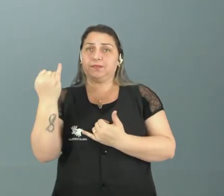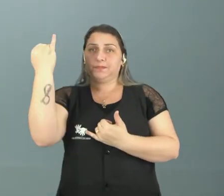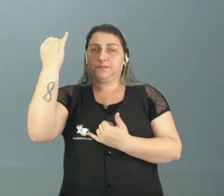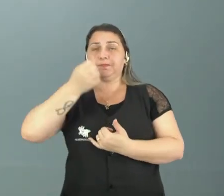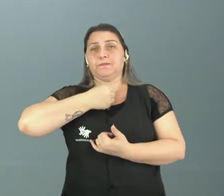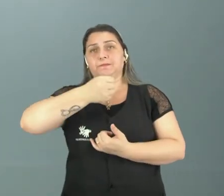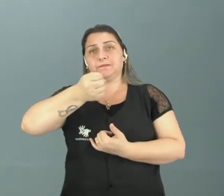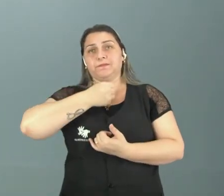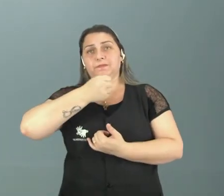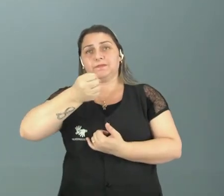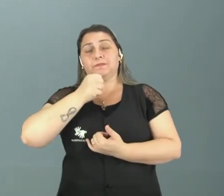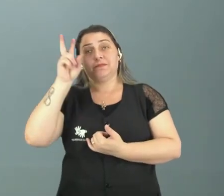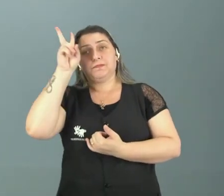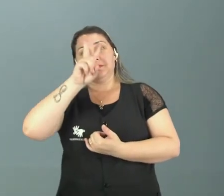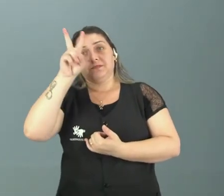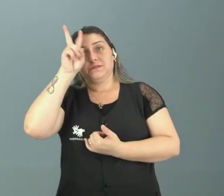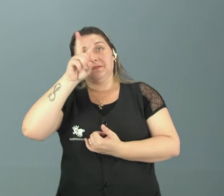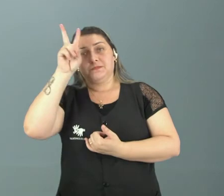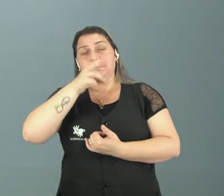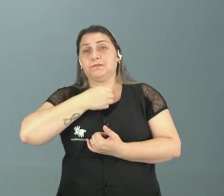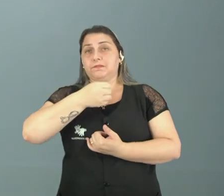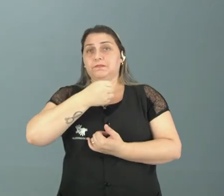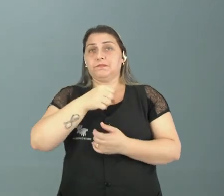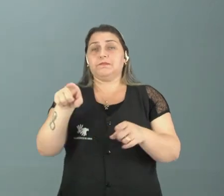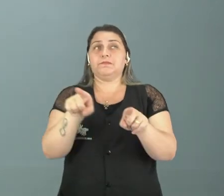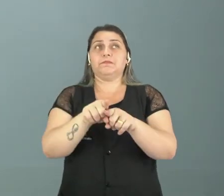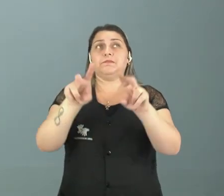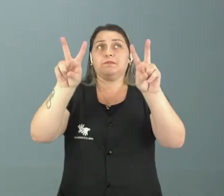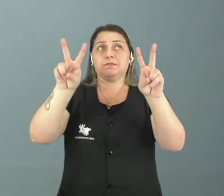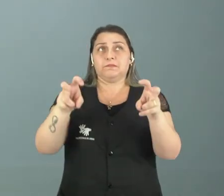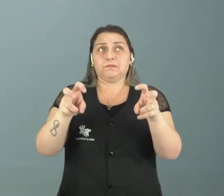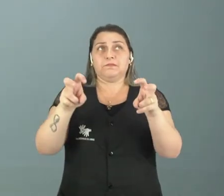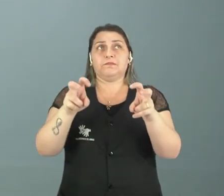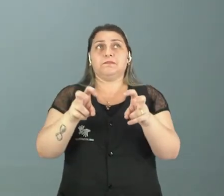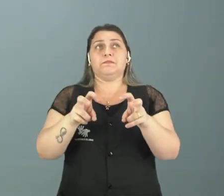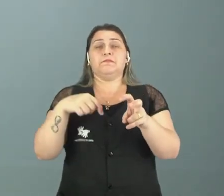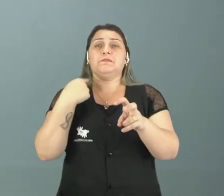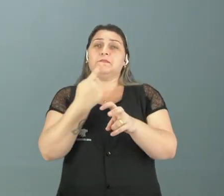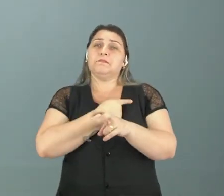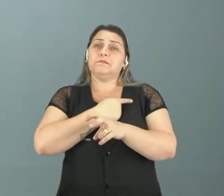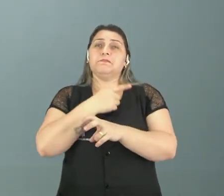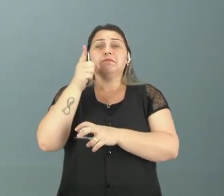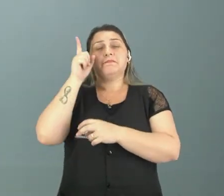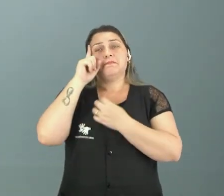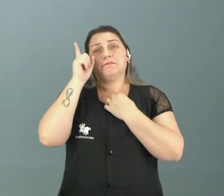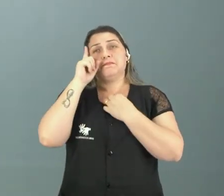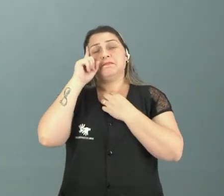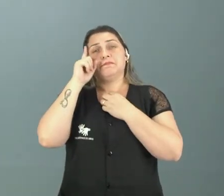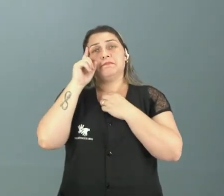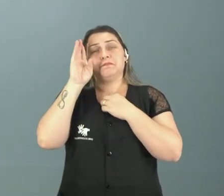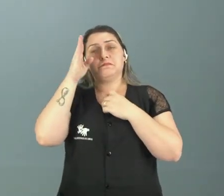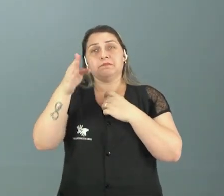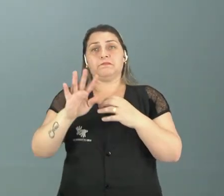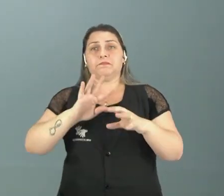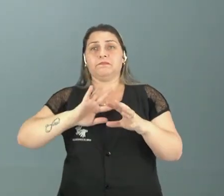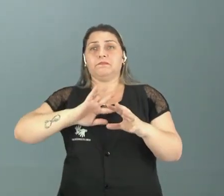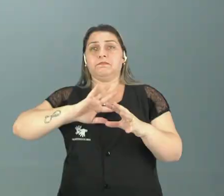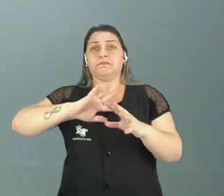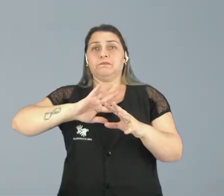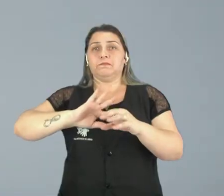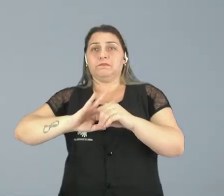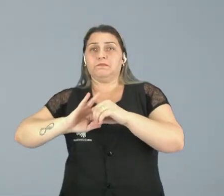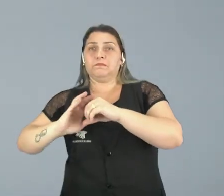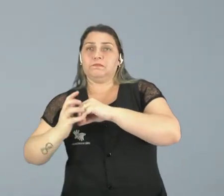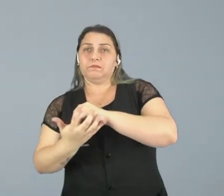numa reportagem. E lembrando, as reportagens trabalham temas do nosso interesse, falando principalmente do coronavírus, que é um tema